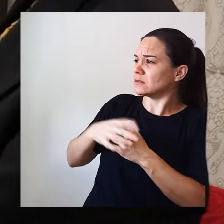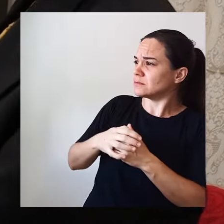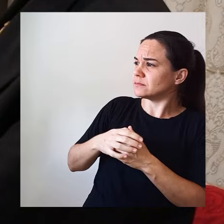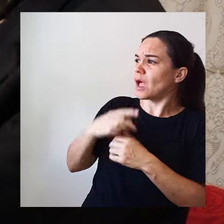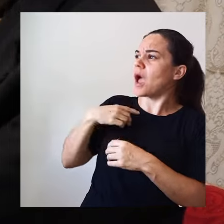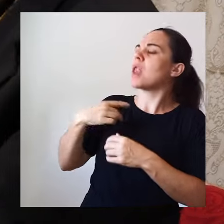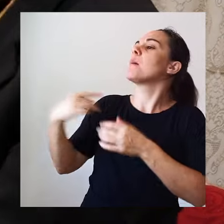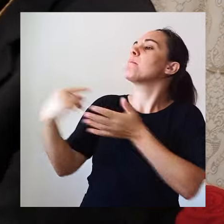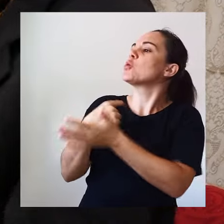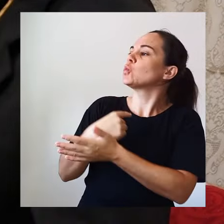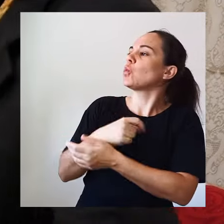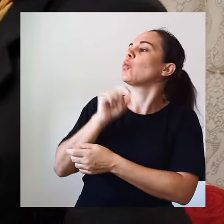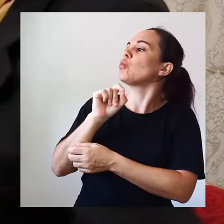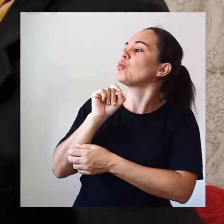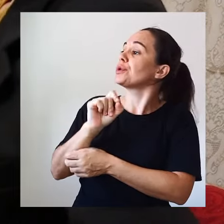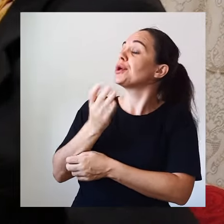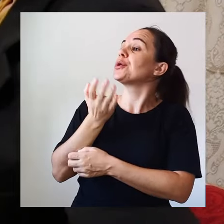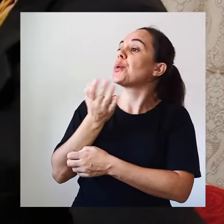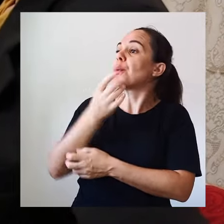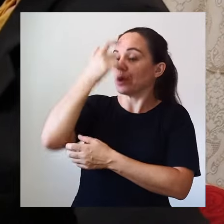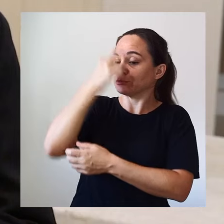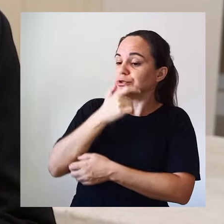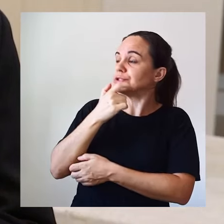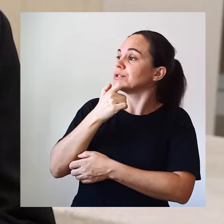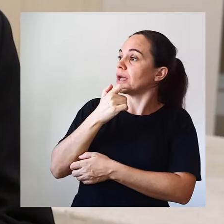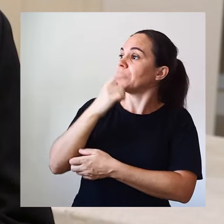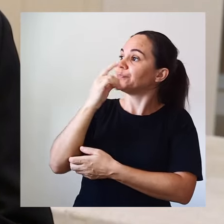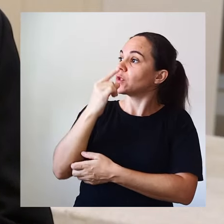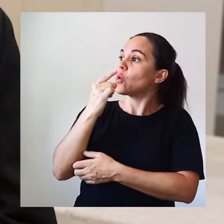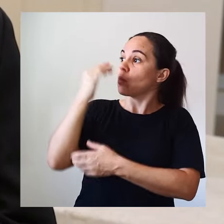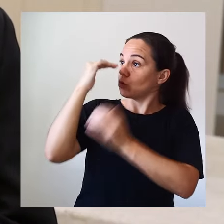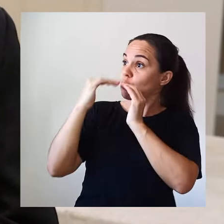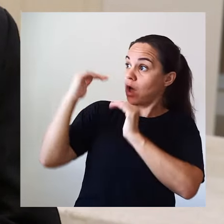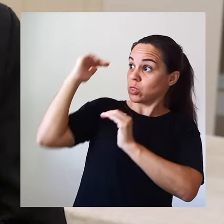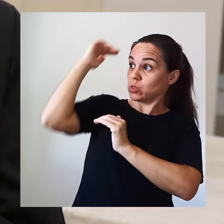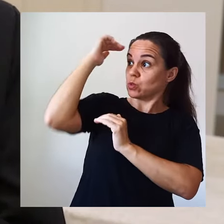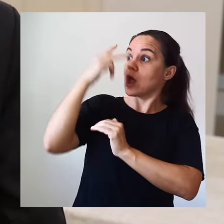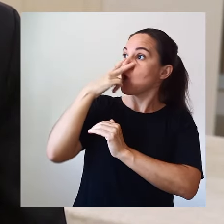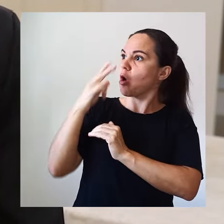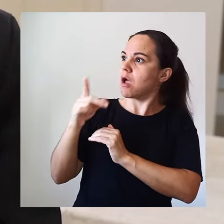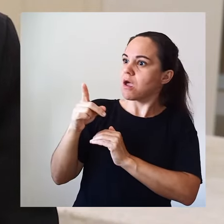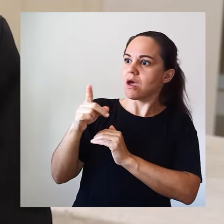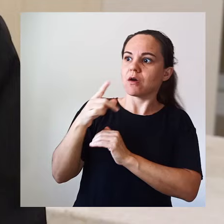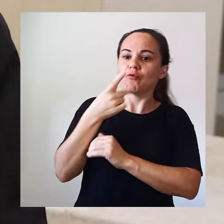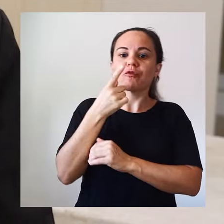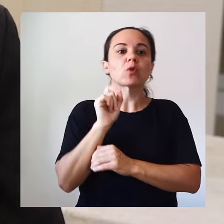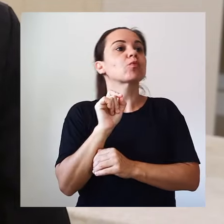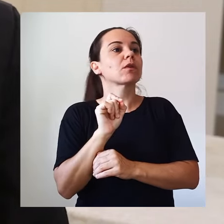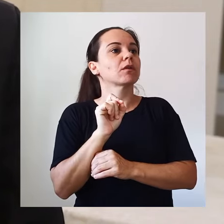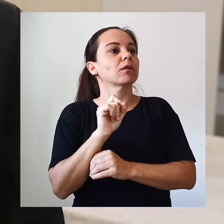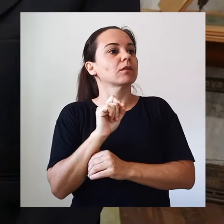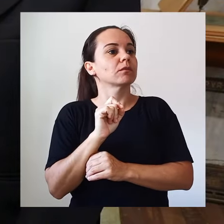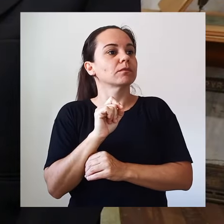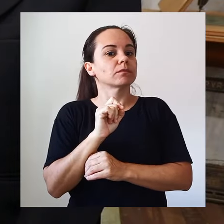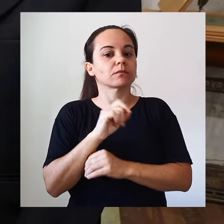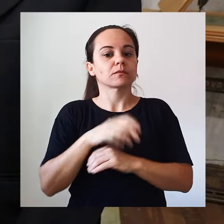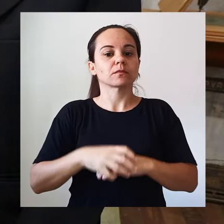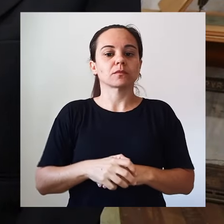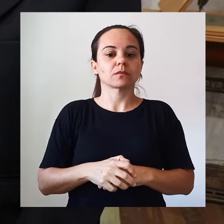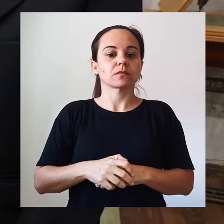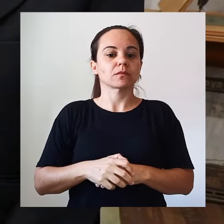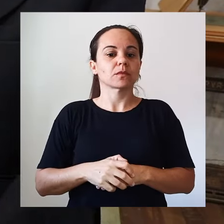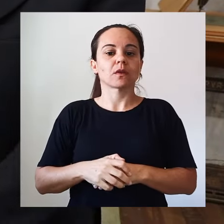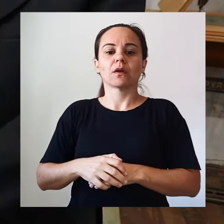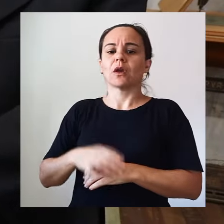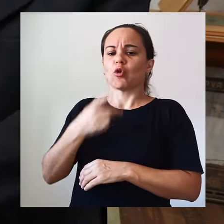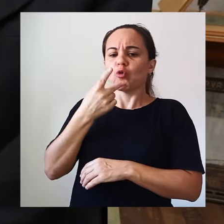eu ia ser quando que eu crescesse e ficasse igual a ela. Pia, e tu foi me dizer o que pra ela? Eu disse que ia